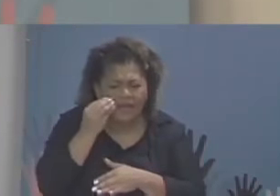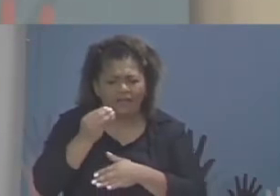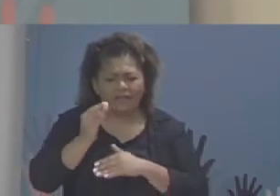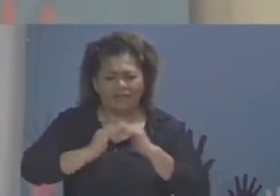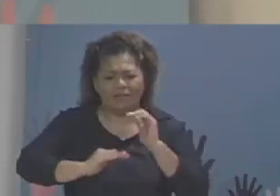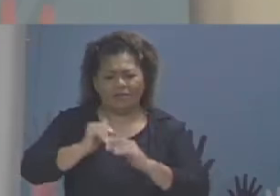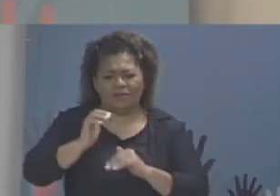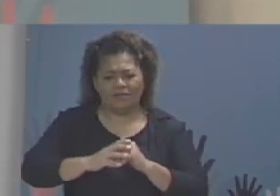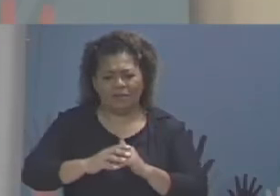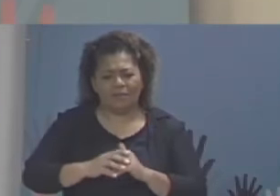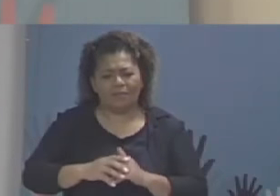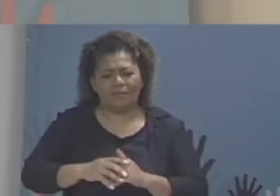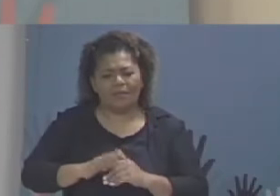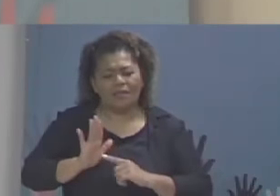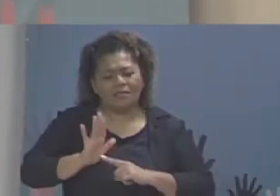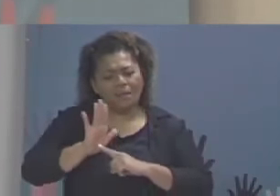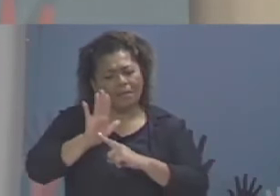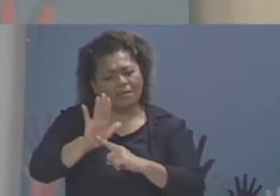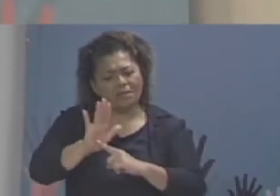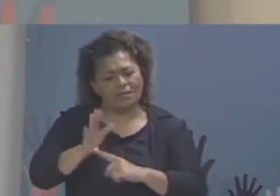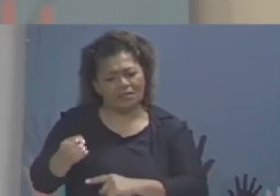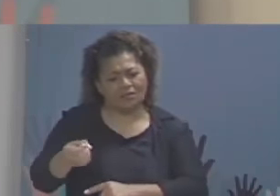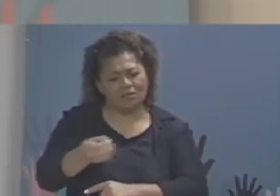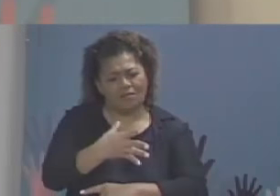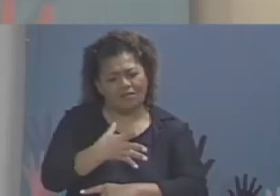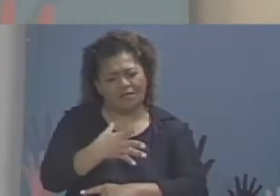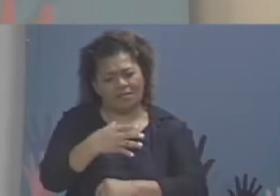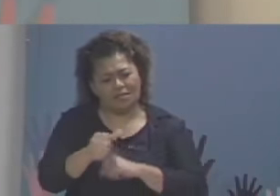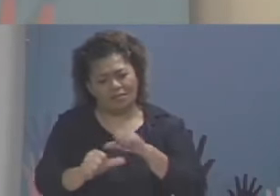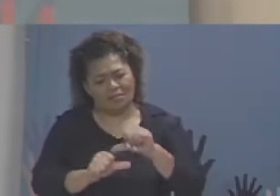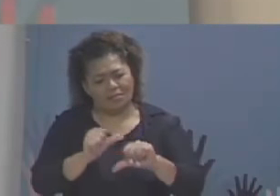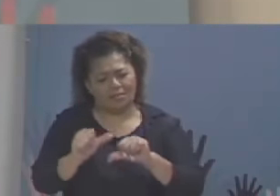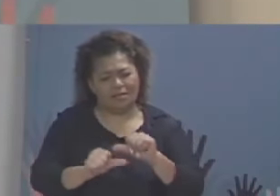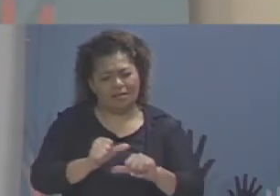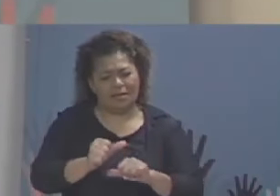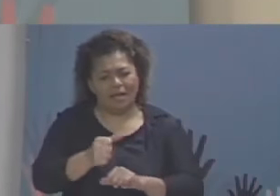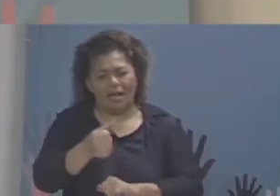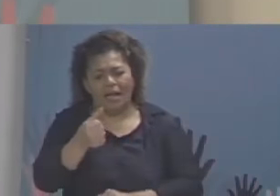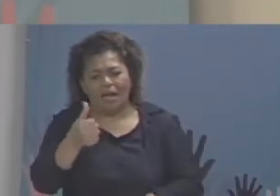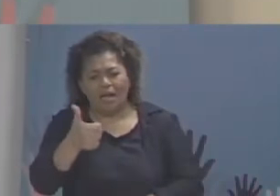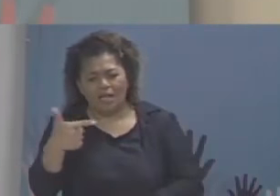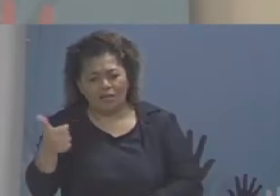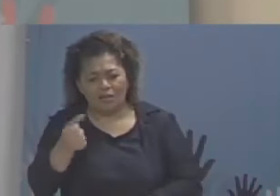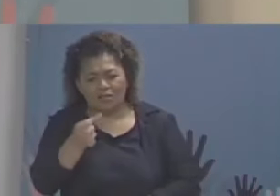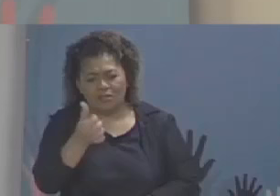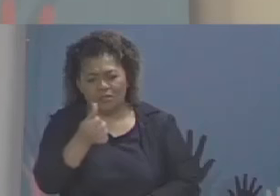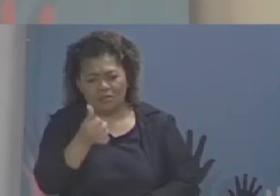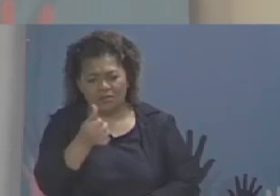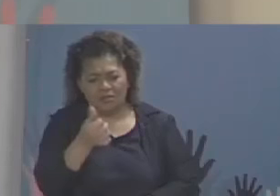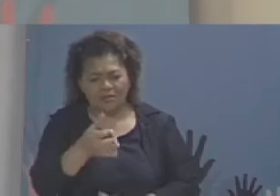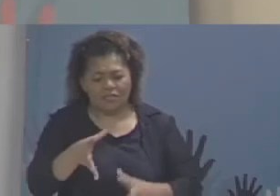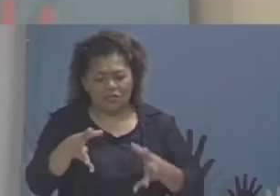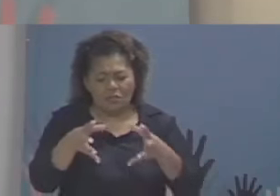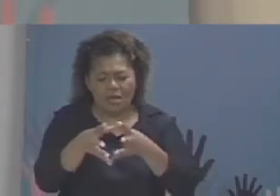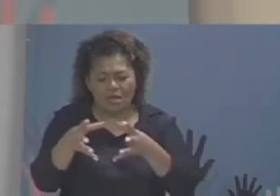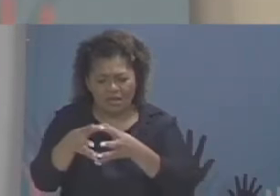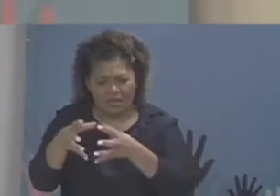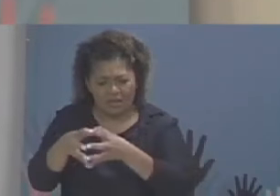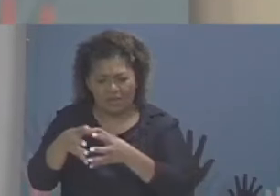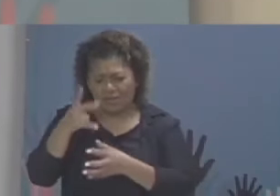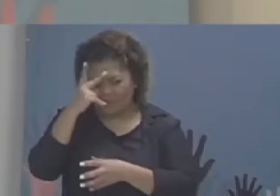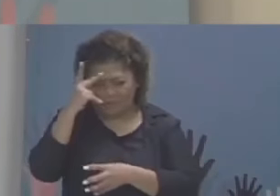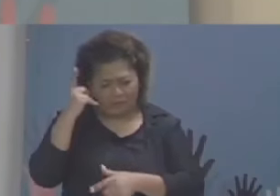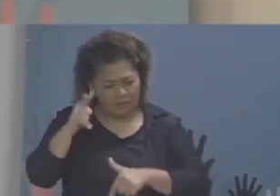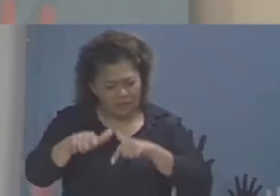isso que a renovação se apresentou em 2013, se apresenta de novo em 2016, liderada não por uma pessoa, mas por uma equipe, por um conjunto de